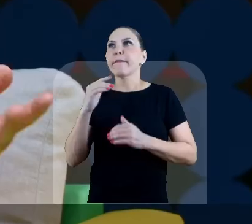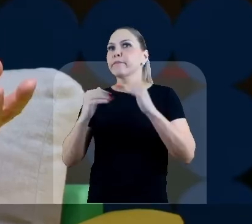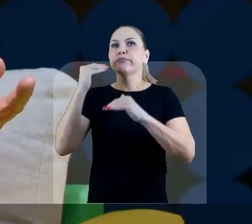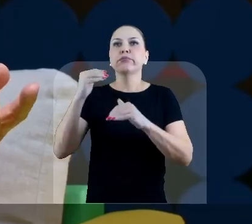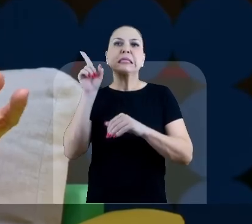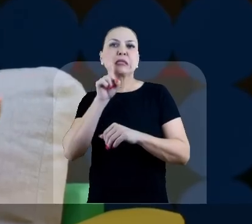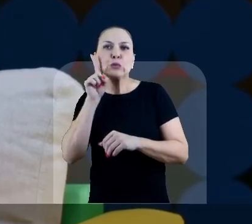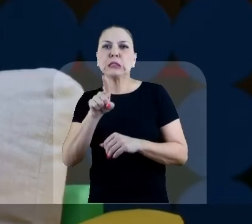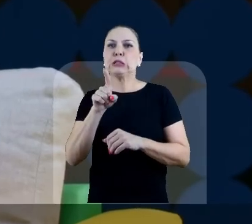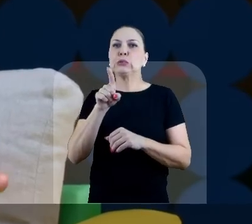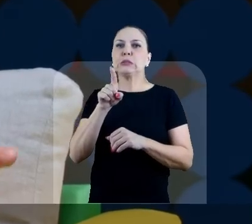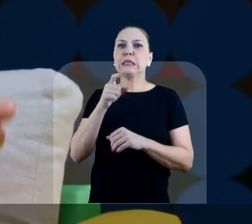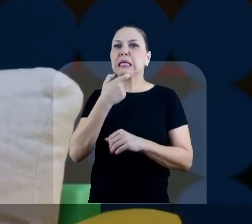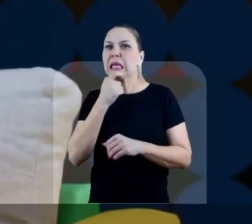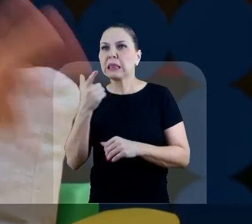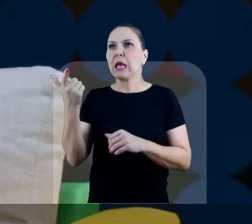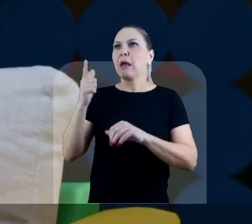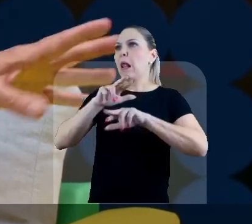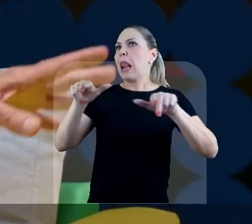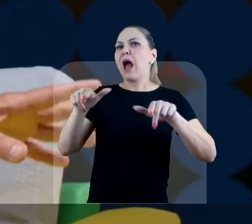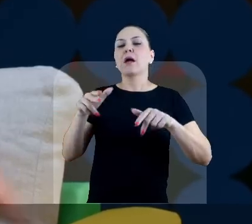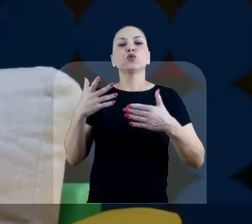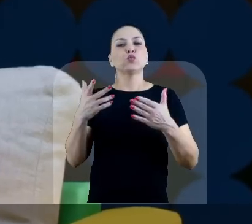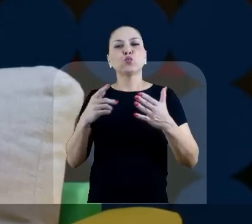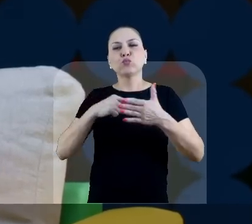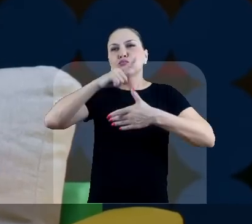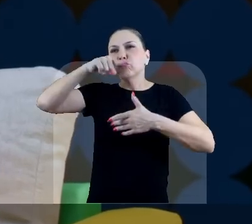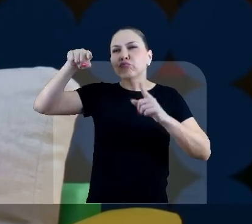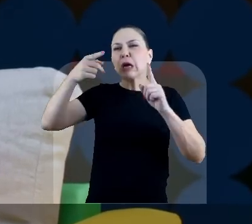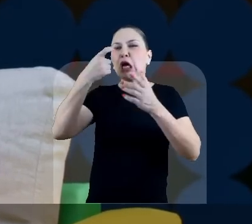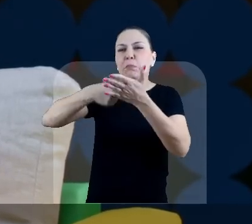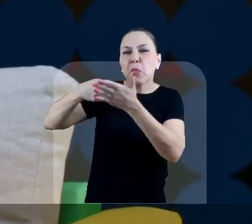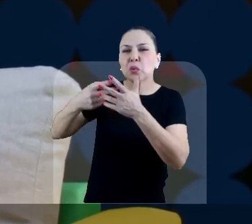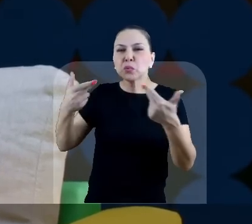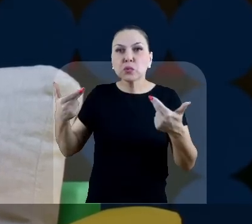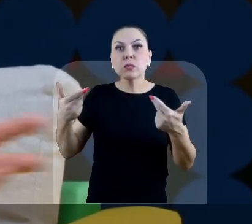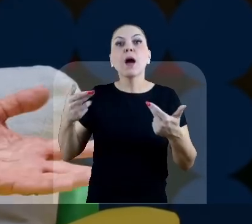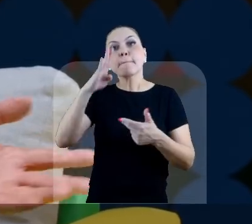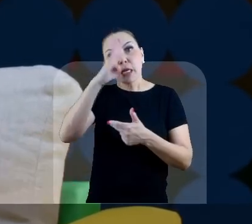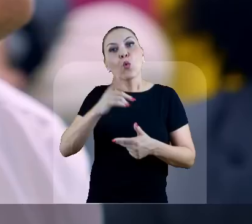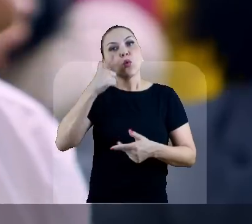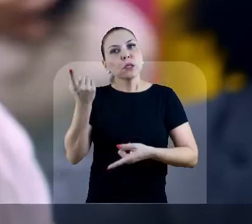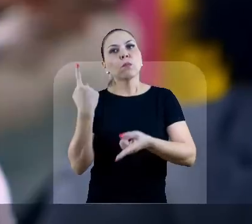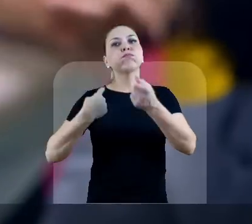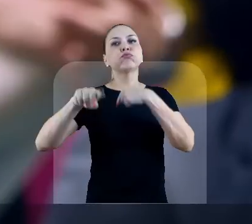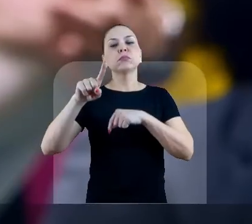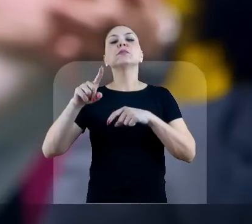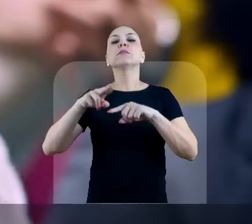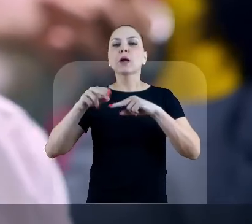da Inglaterra, de todos esses países, em inflação e tudo mais, e criação de empregos. Então nós temos que reconhecer